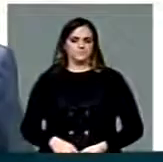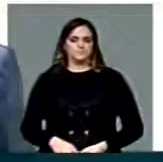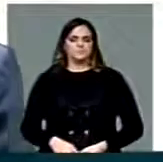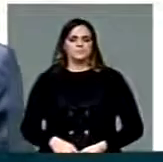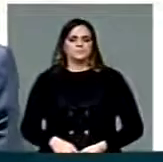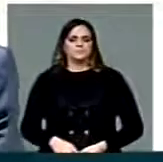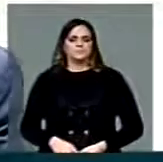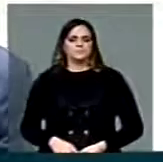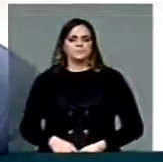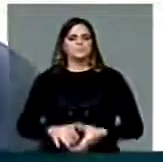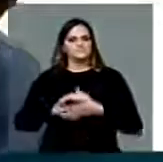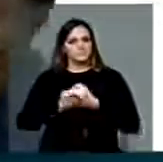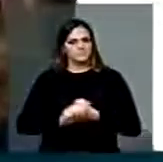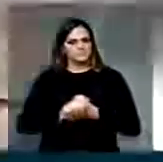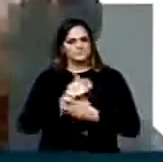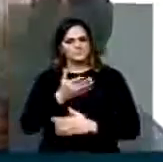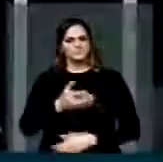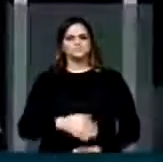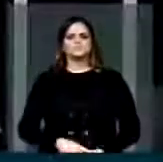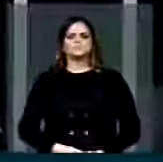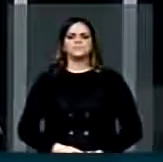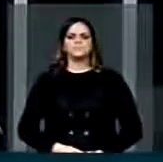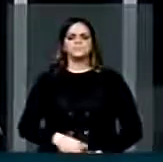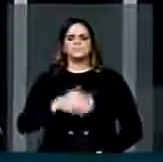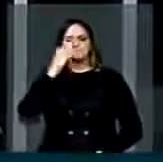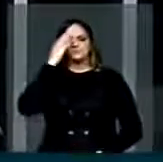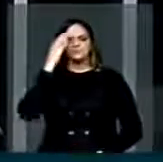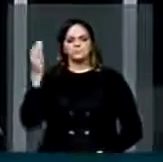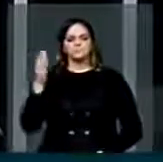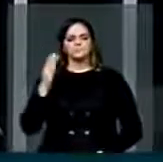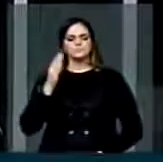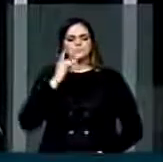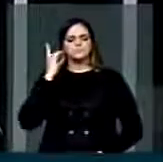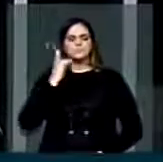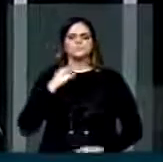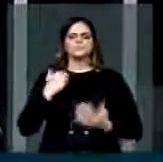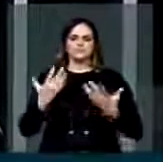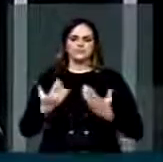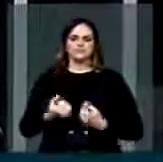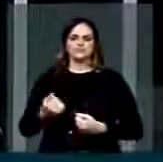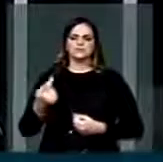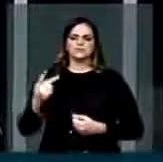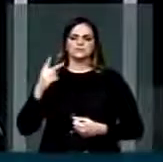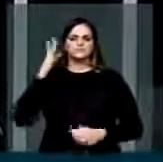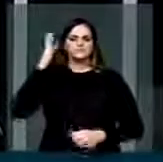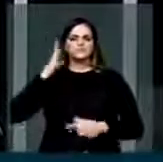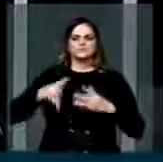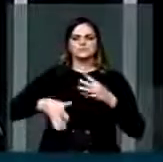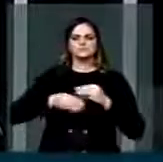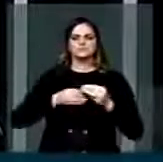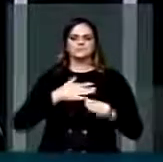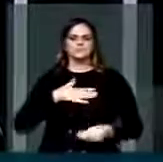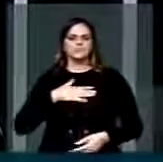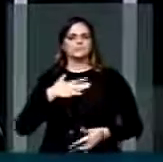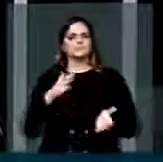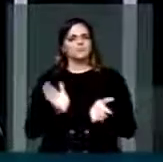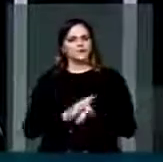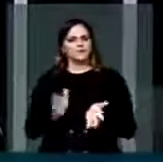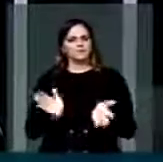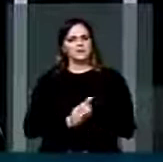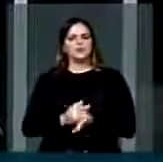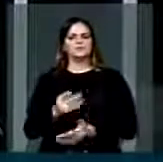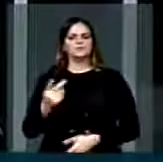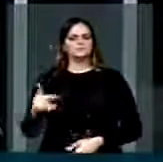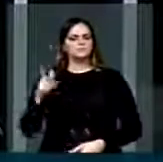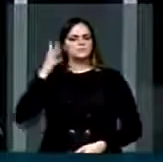grande Estado. Cumprimento a Vossa Excelência. Obrigado, deputado Mauro Benevides. Incorpora o meu pronunciamento e eu parabenizo, aproveitando sua